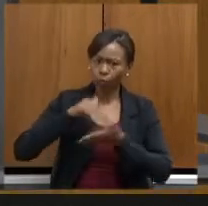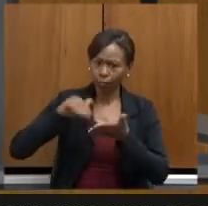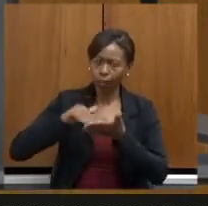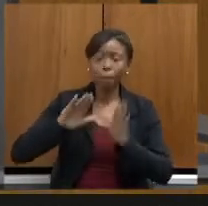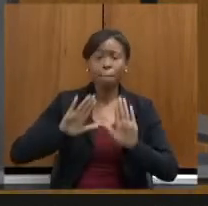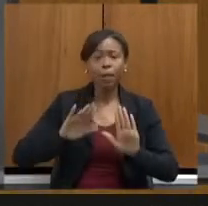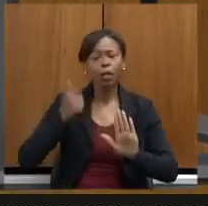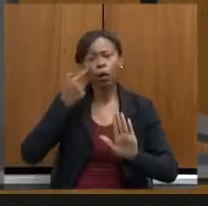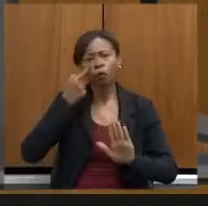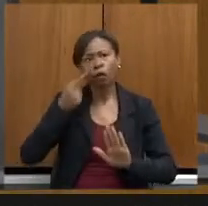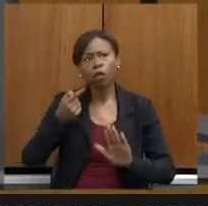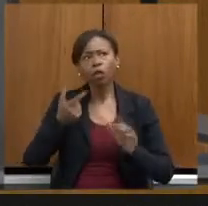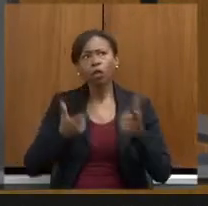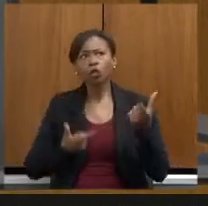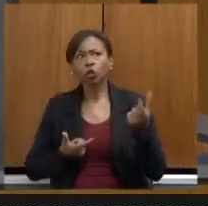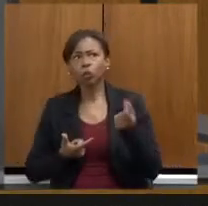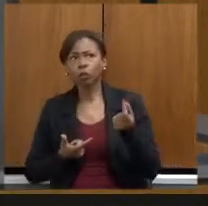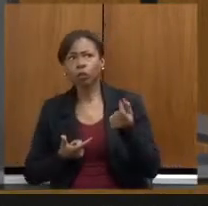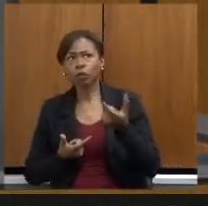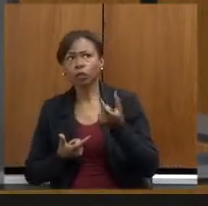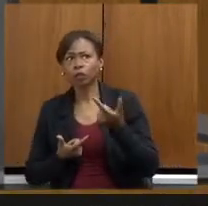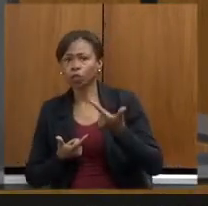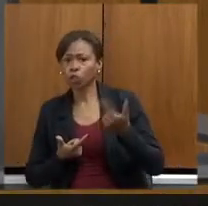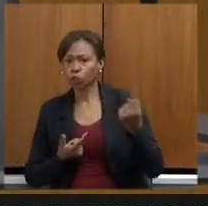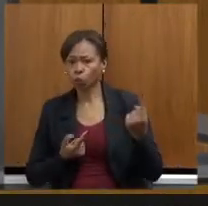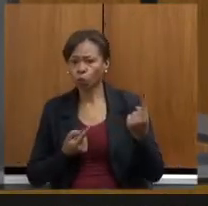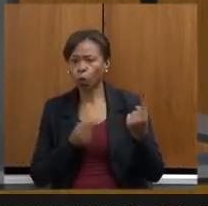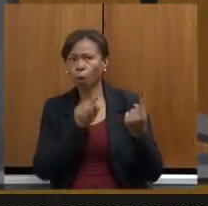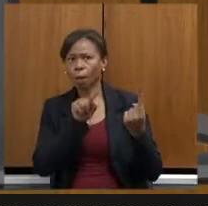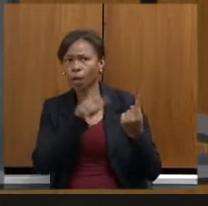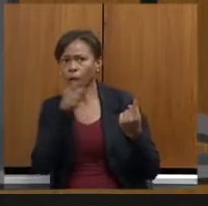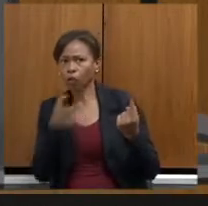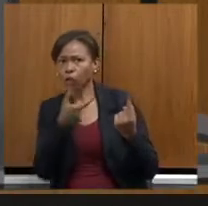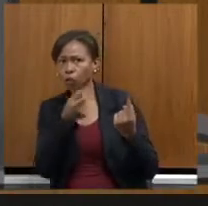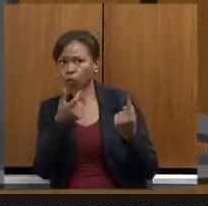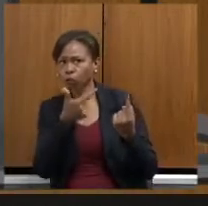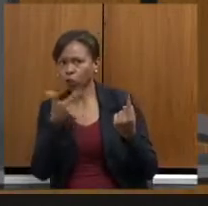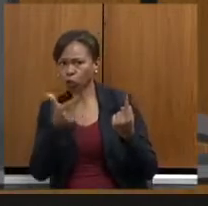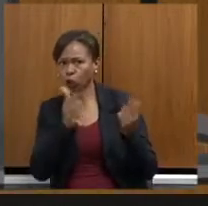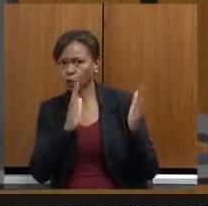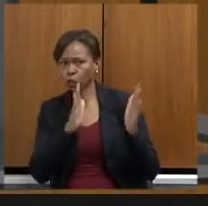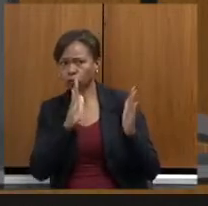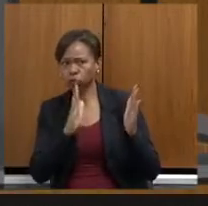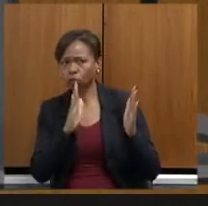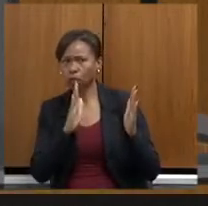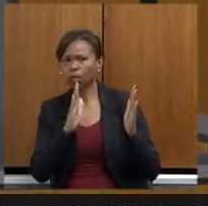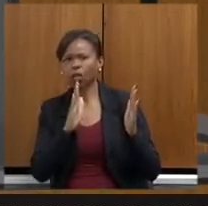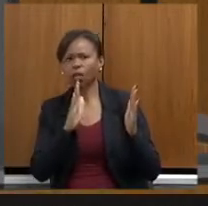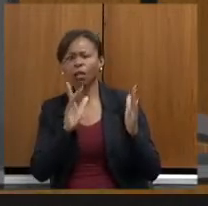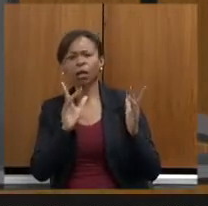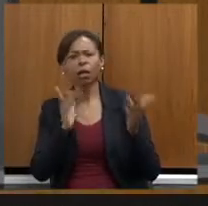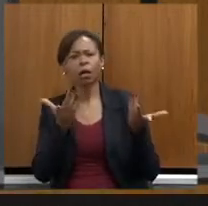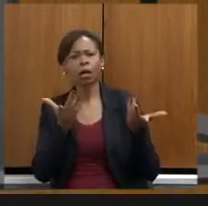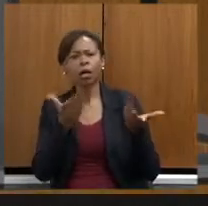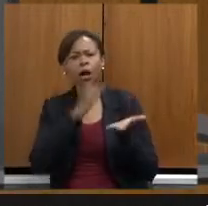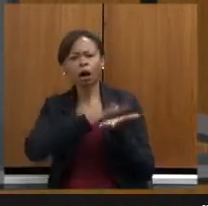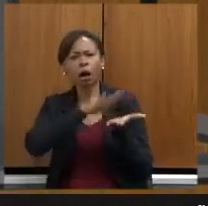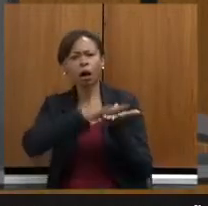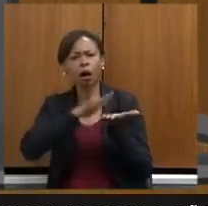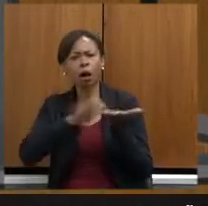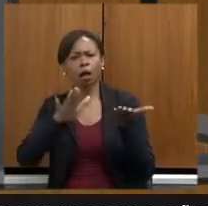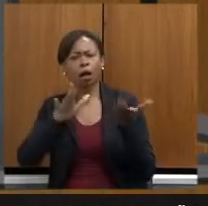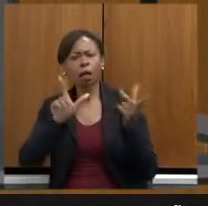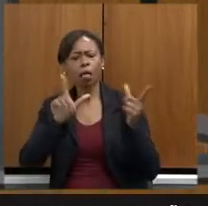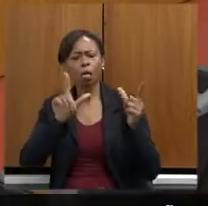de 2021 para 2022 é que tem uma diminuição das despesas liquidadas na